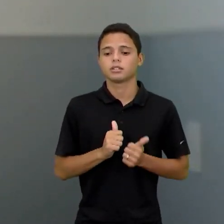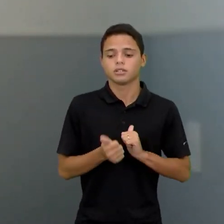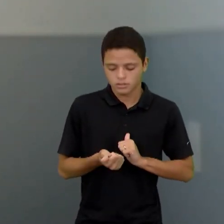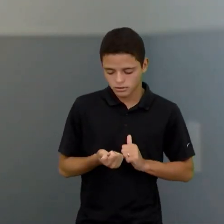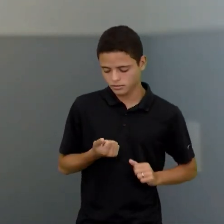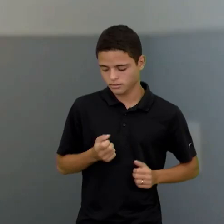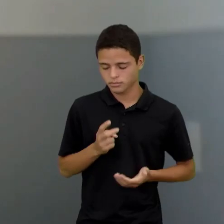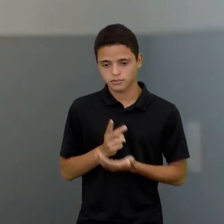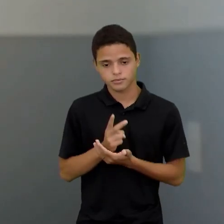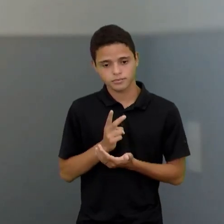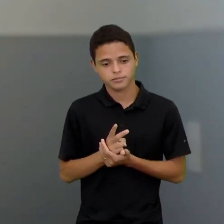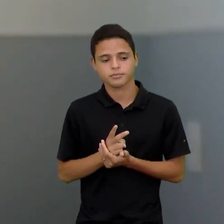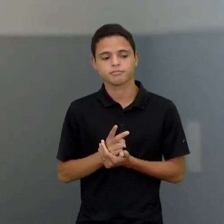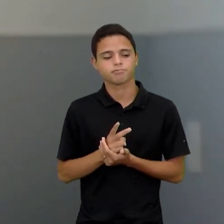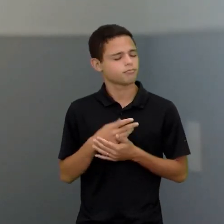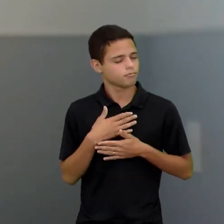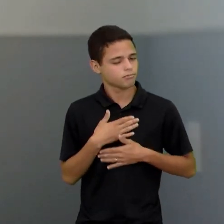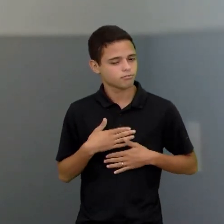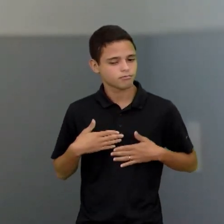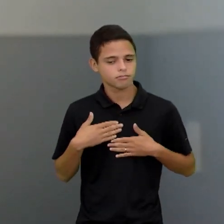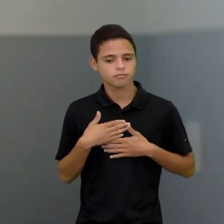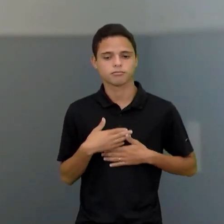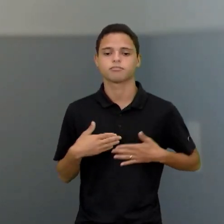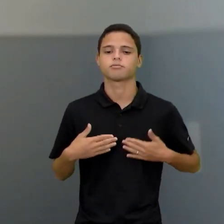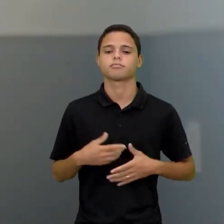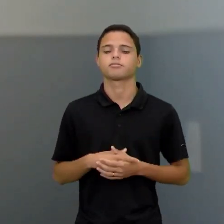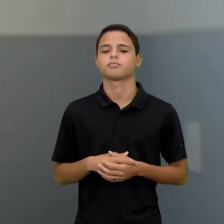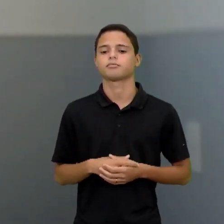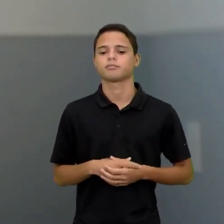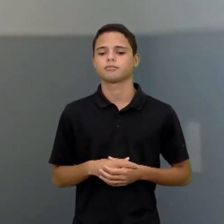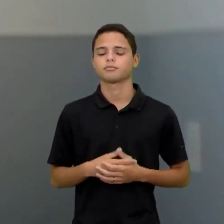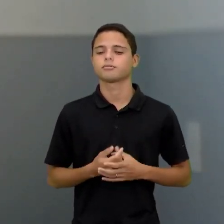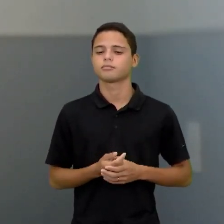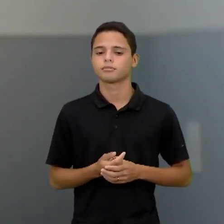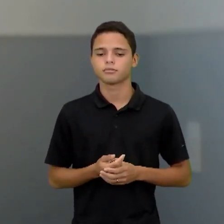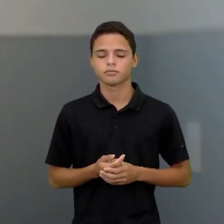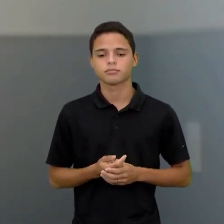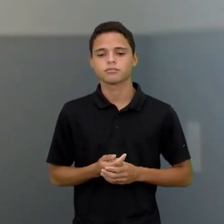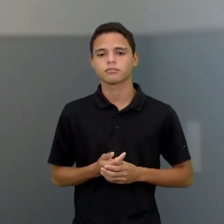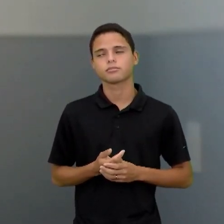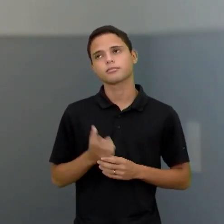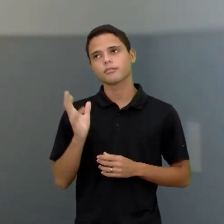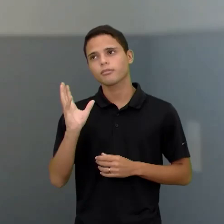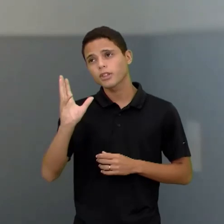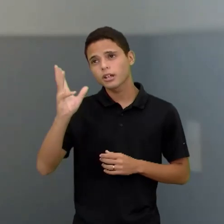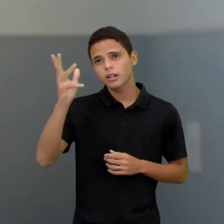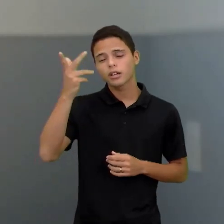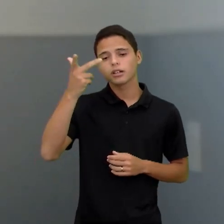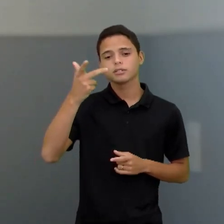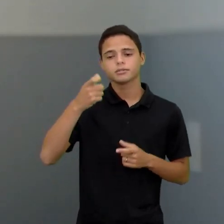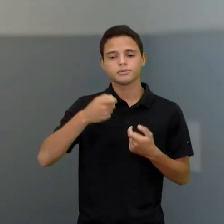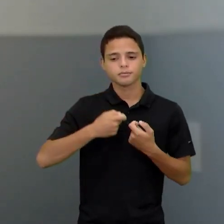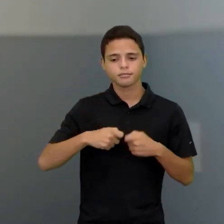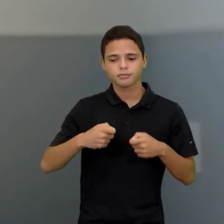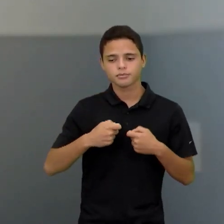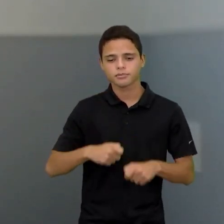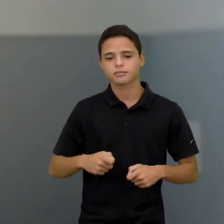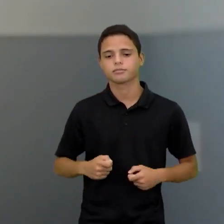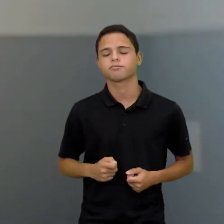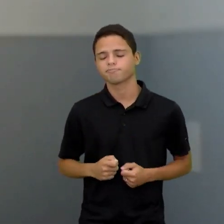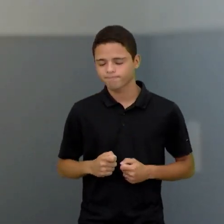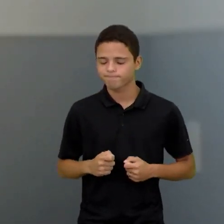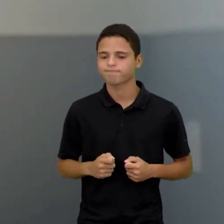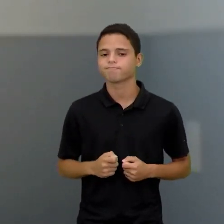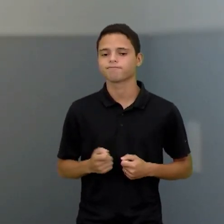fez muita parte de minha vida. E, assim, quando aconteceu a lesão, naquele primeiro momento, a gente tem aquele